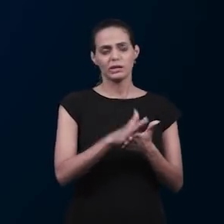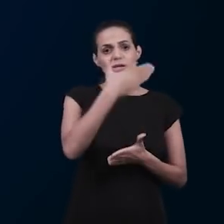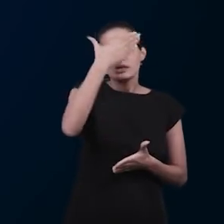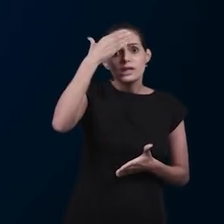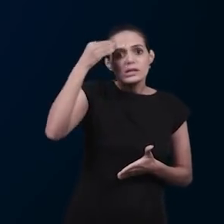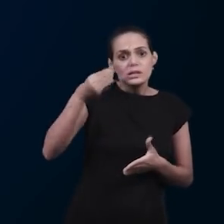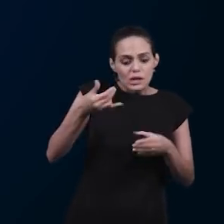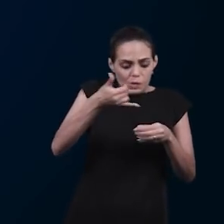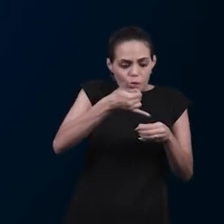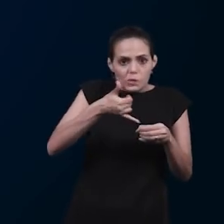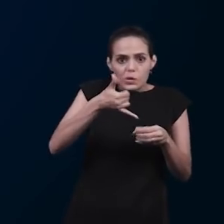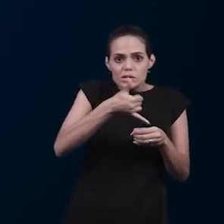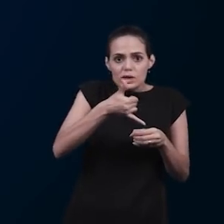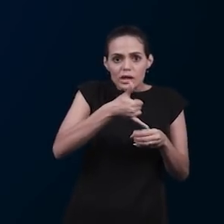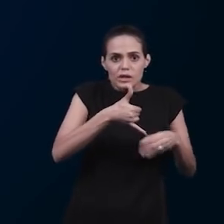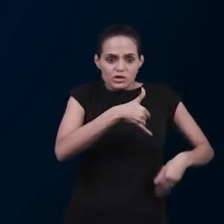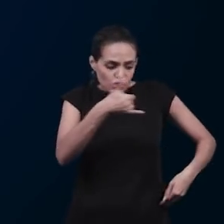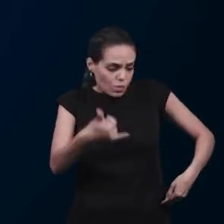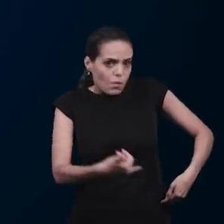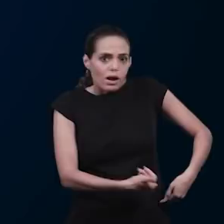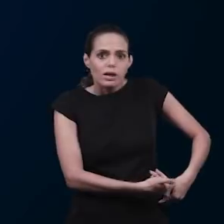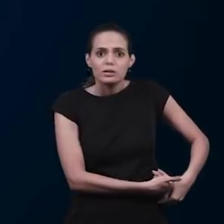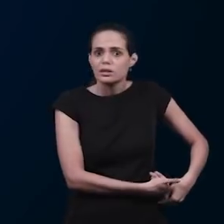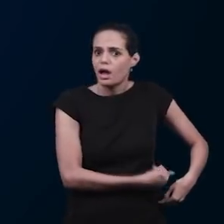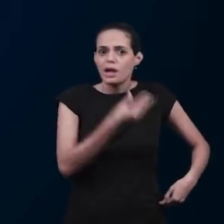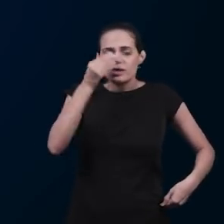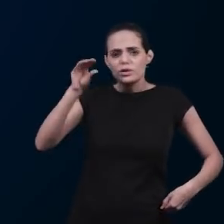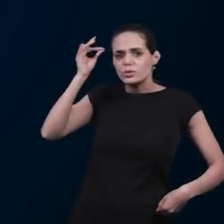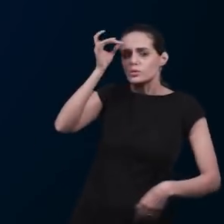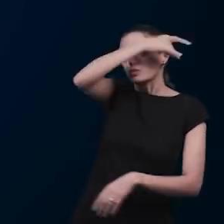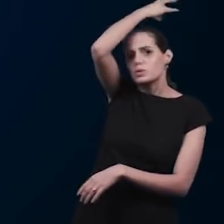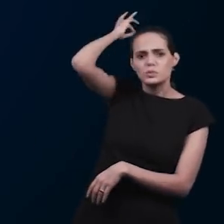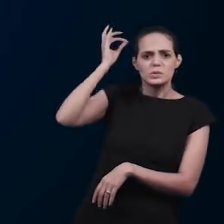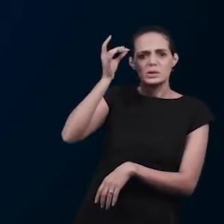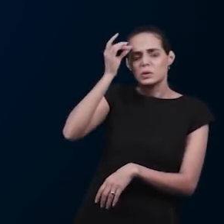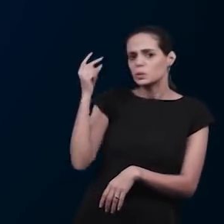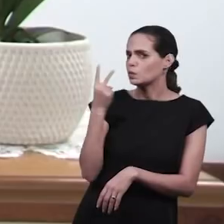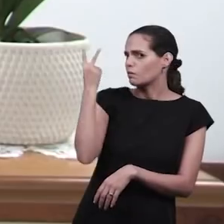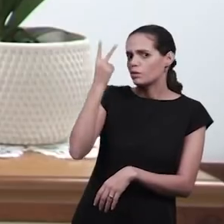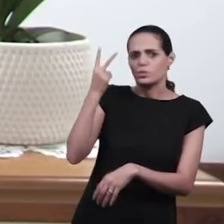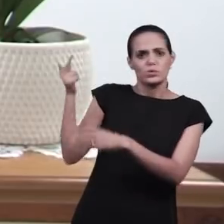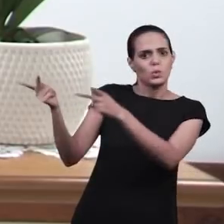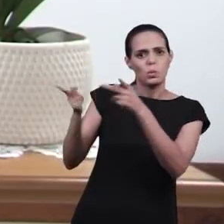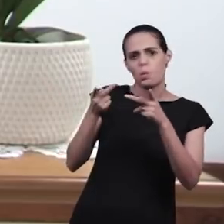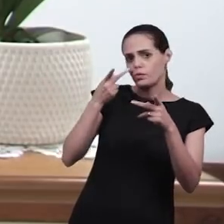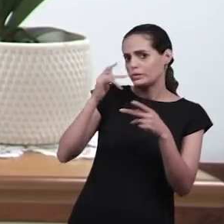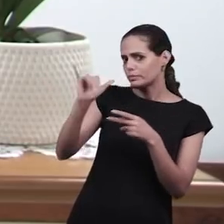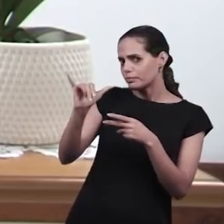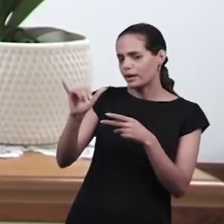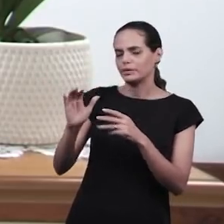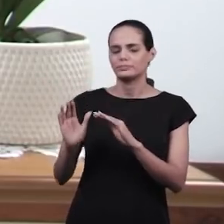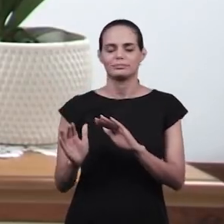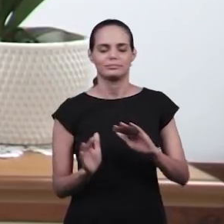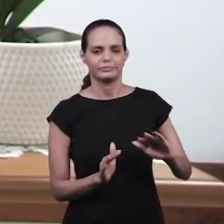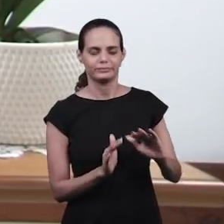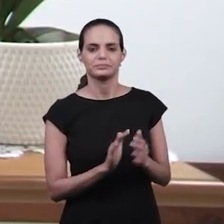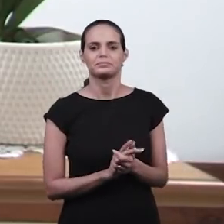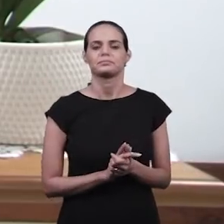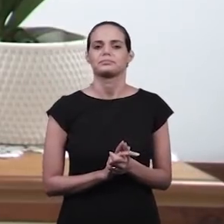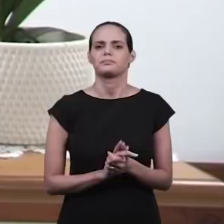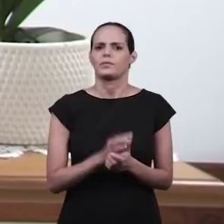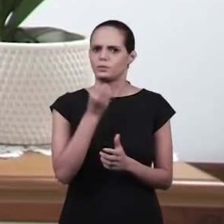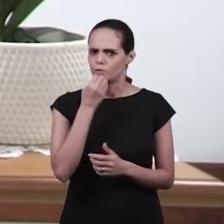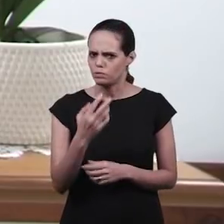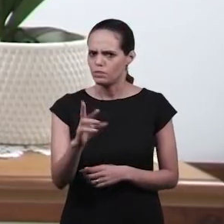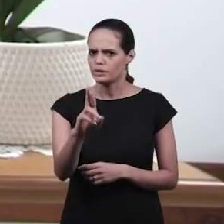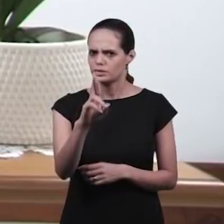prepararam, se esqueceram do azeite reserva, que é o Espírito Santo, e não deram valor ao convite do Pai. Amém, glória a Jesus. Agradecemos